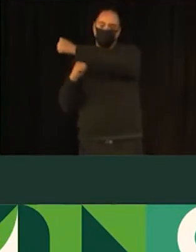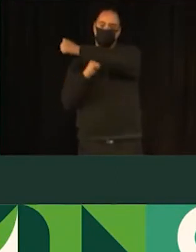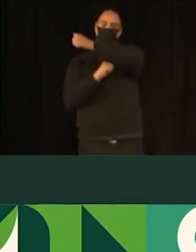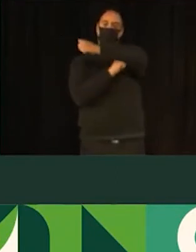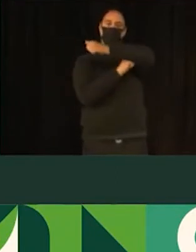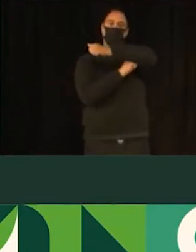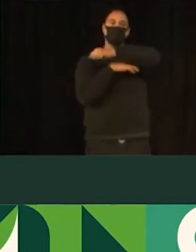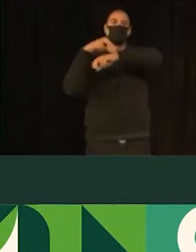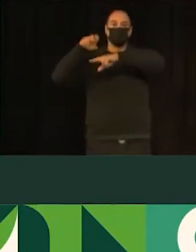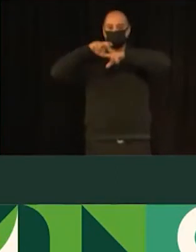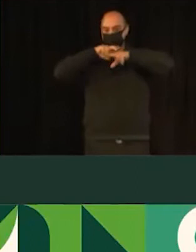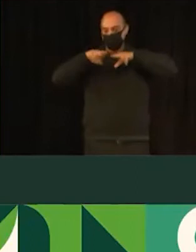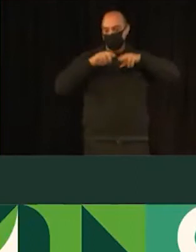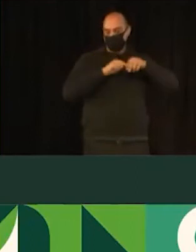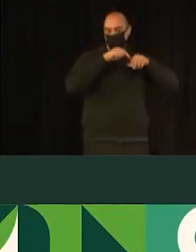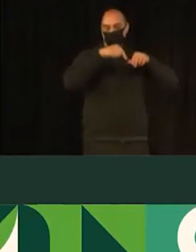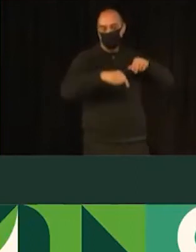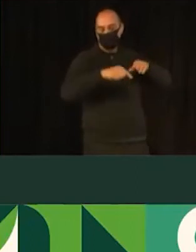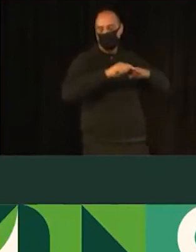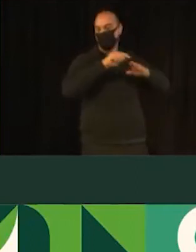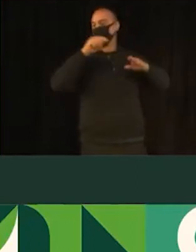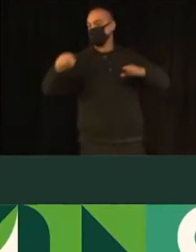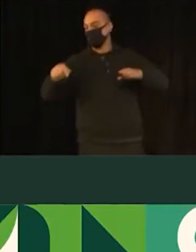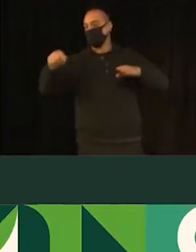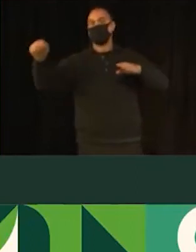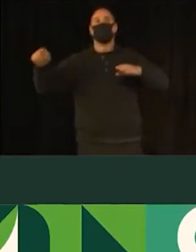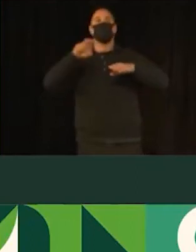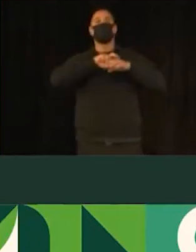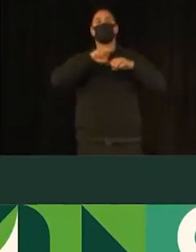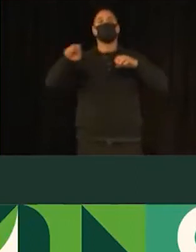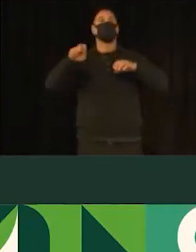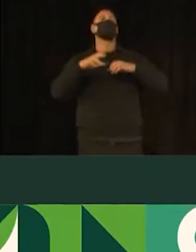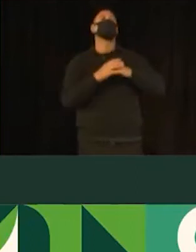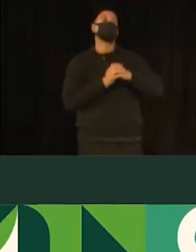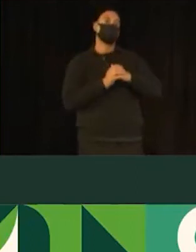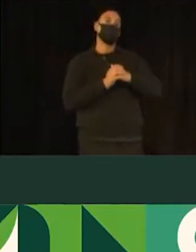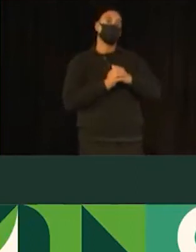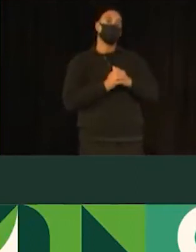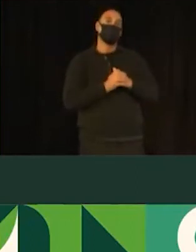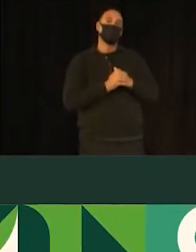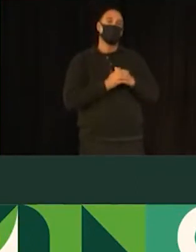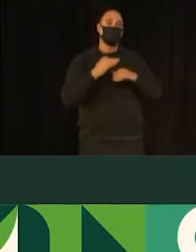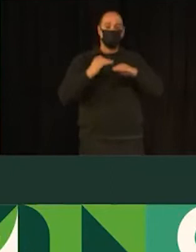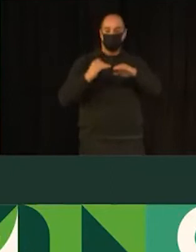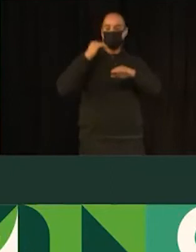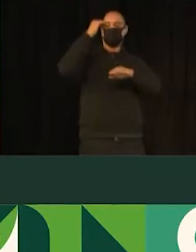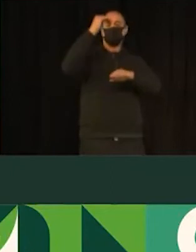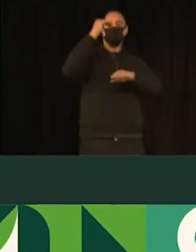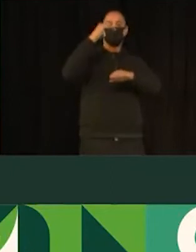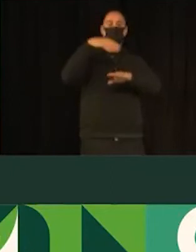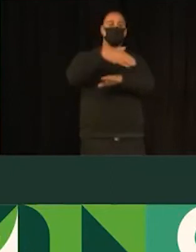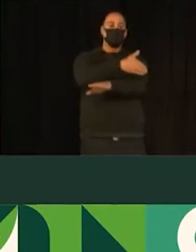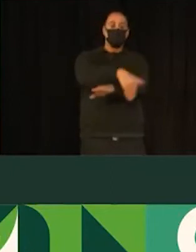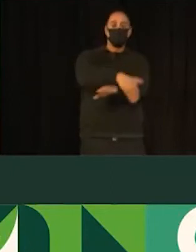Essa é a maior delas, a estação Matias Velho, com a via elevada indo por cima da BR-116 e por